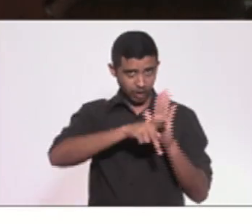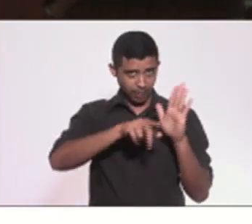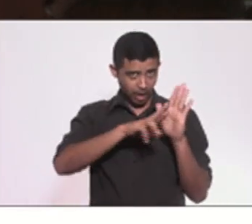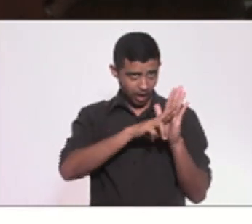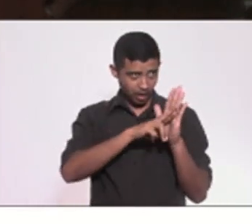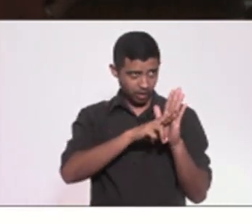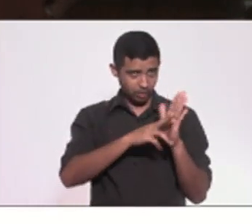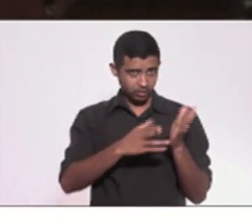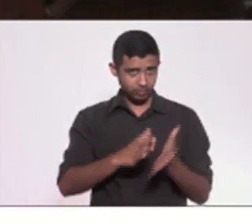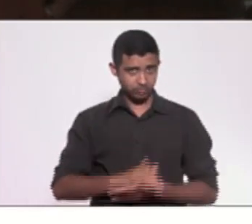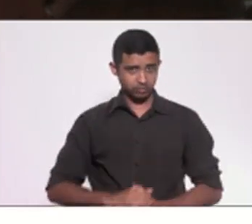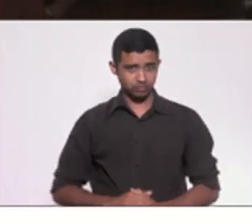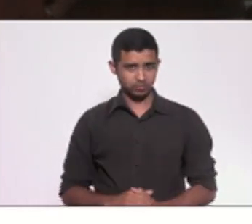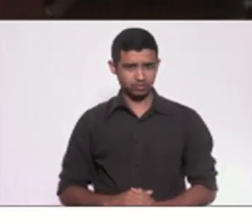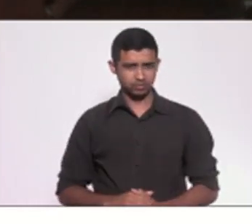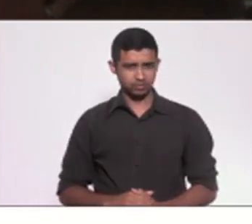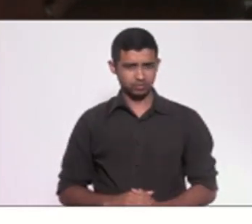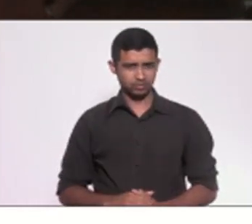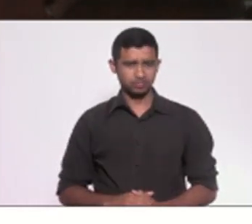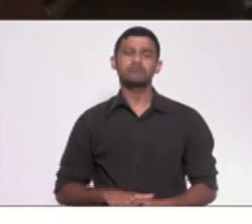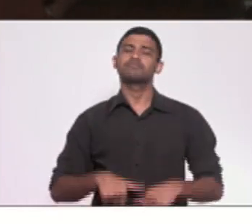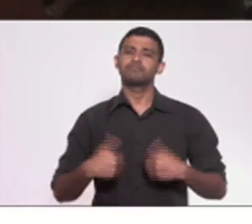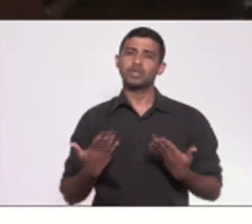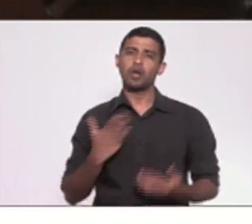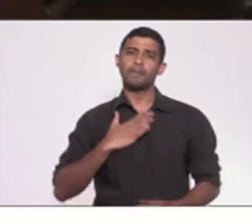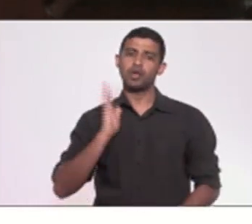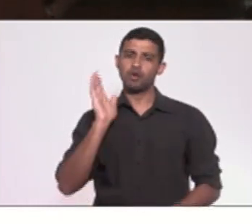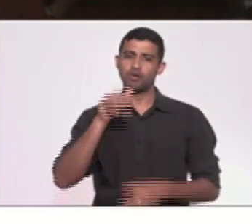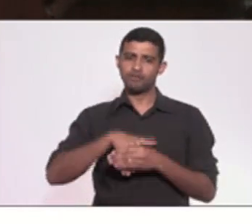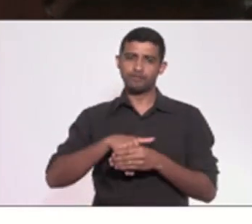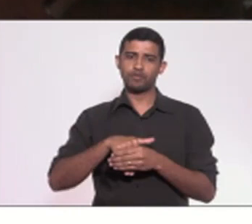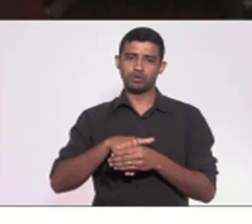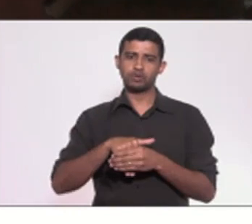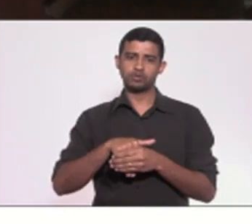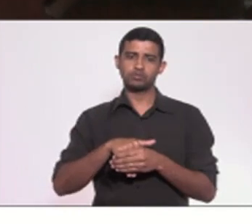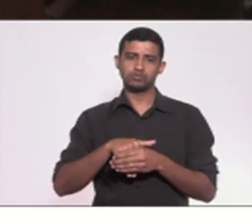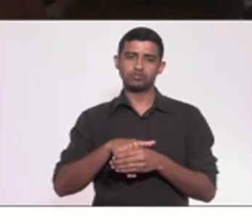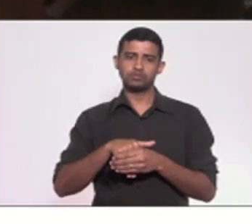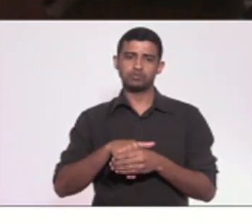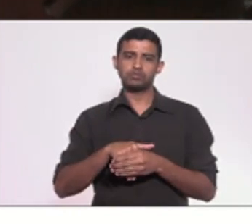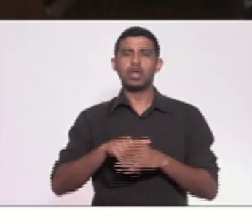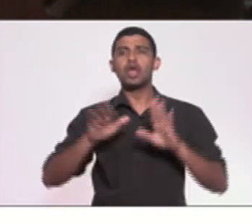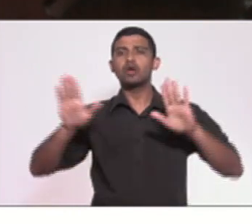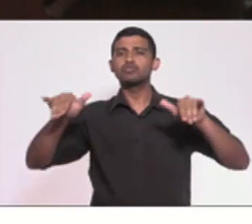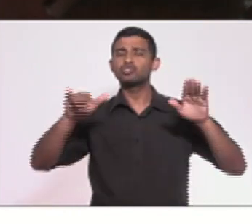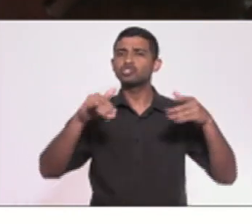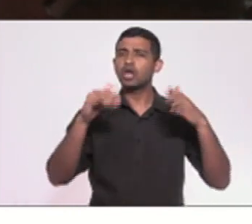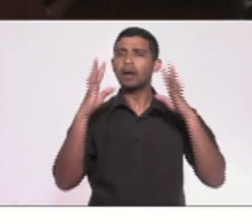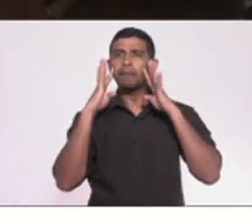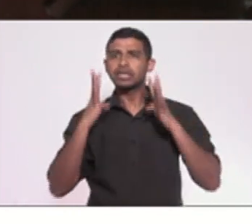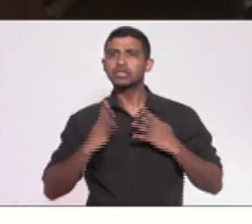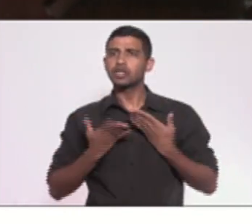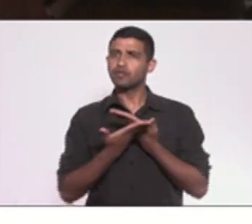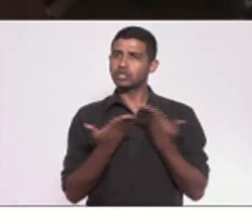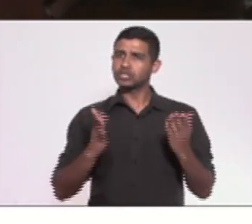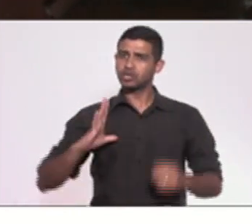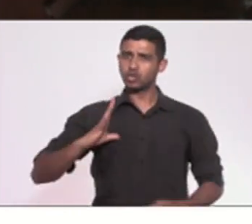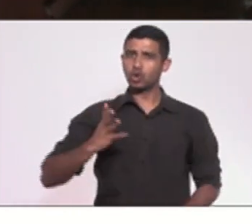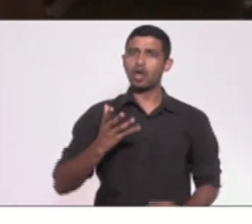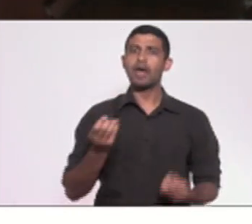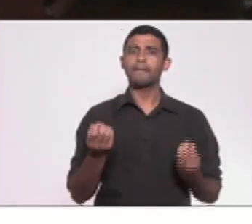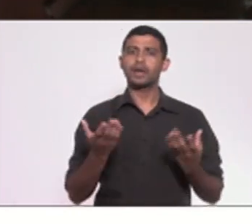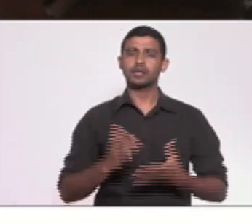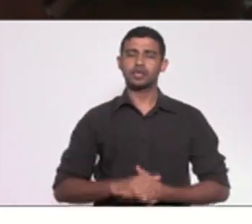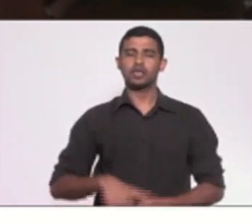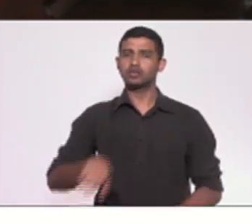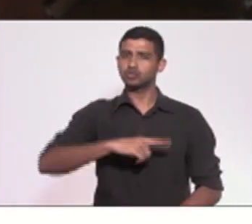presidente? É assim que eu voto, é assim que eu clamo a atenção e a coragem dos senhores para que,